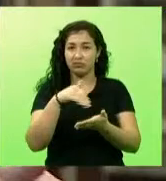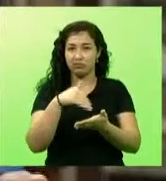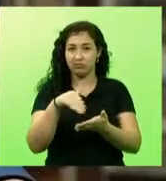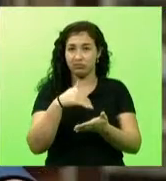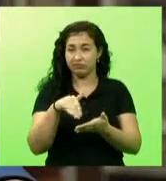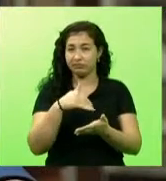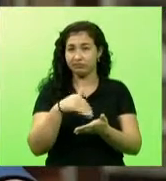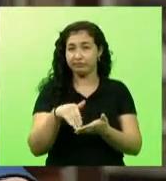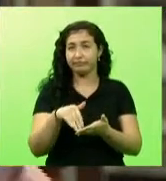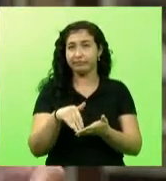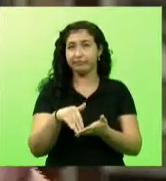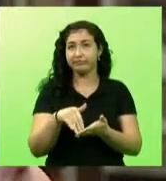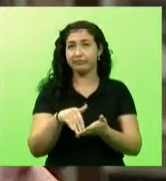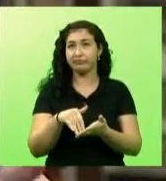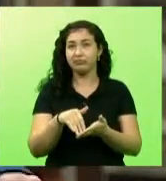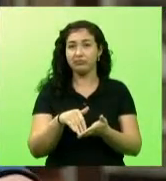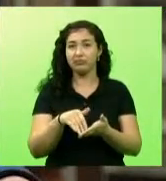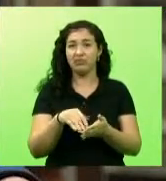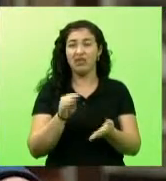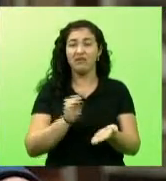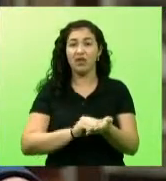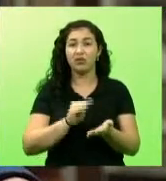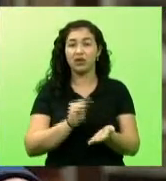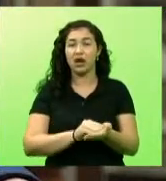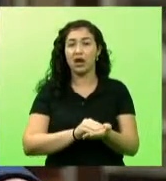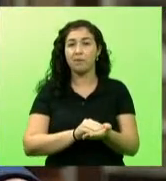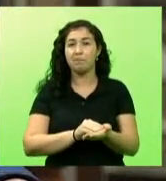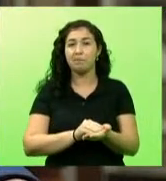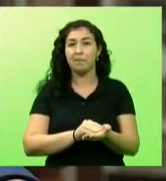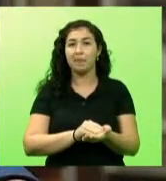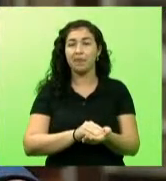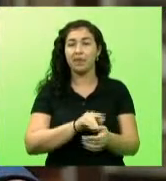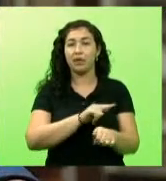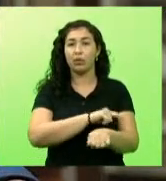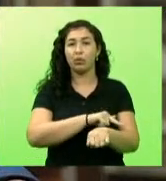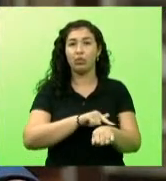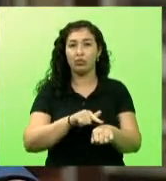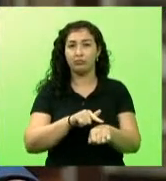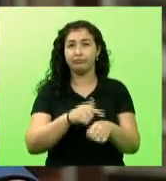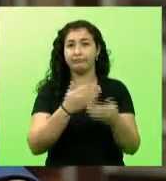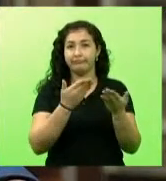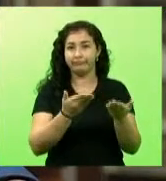hostilizada e muito mal recebida, com uma falta de educação.